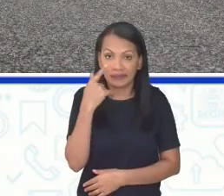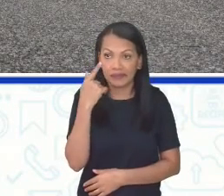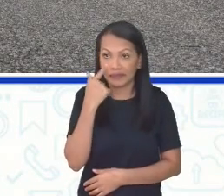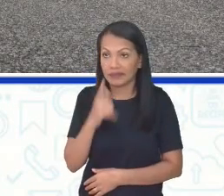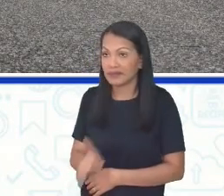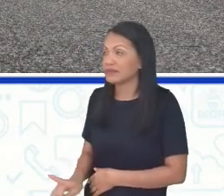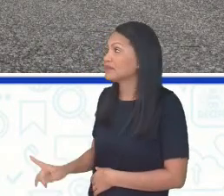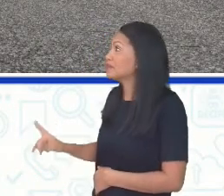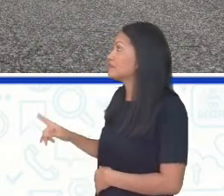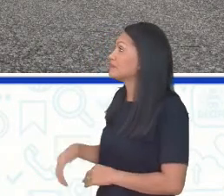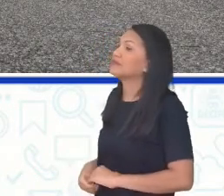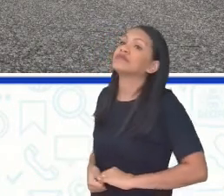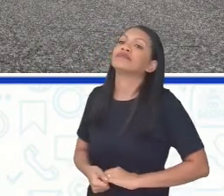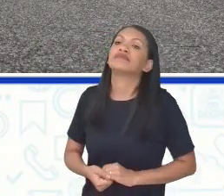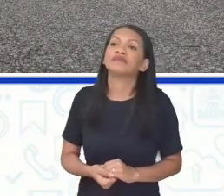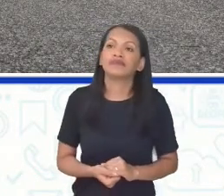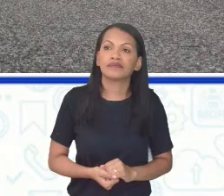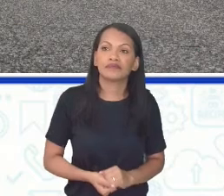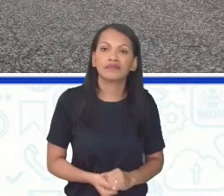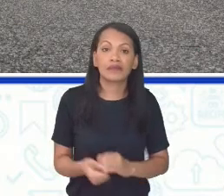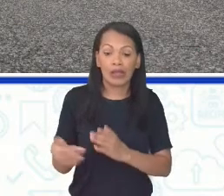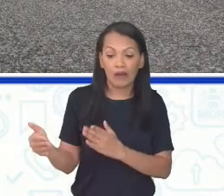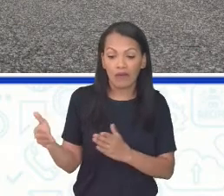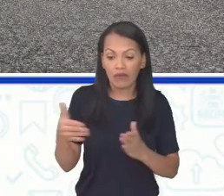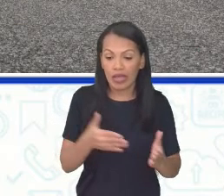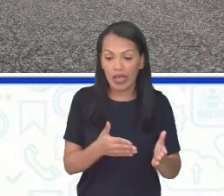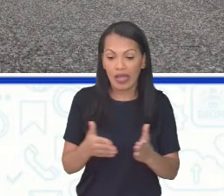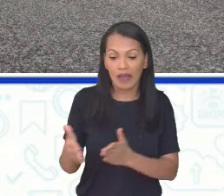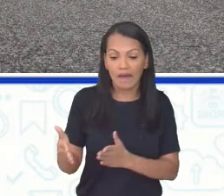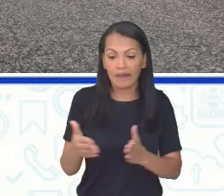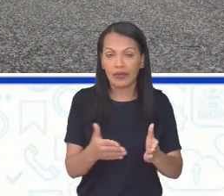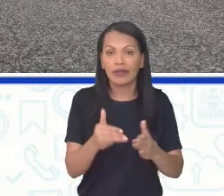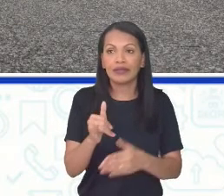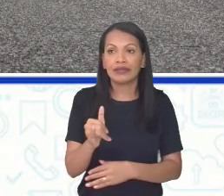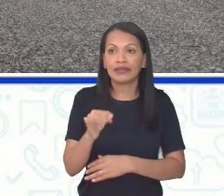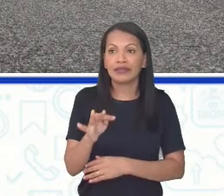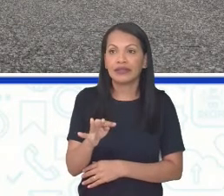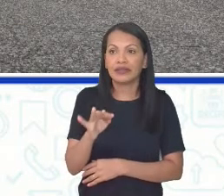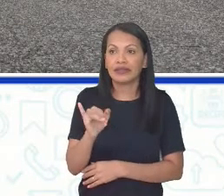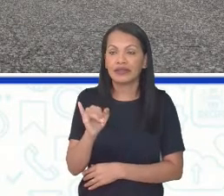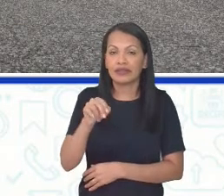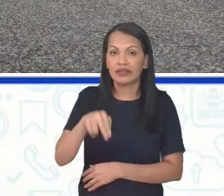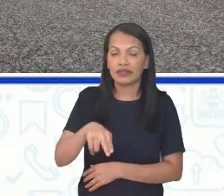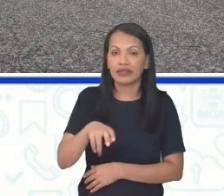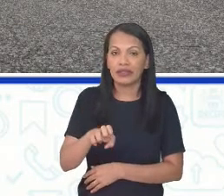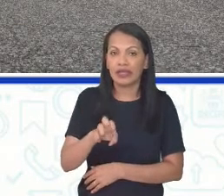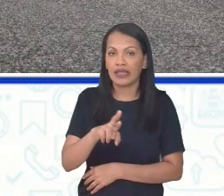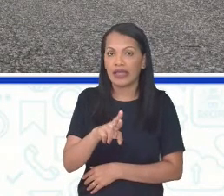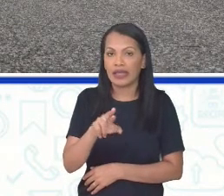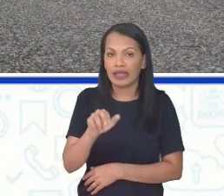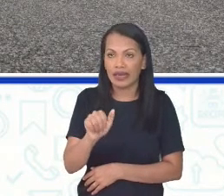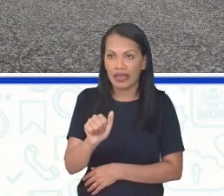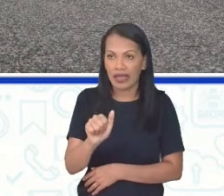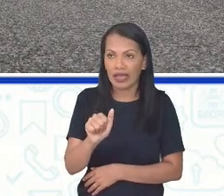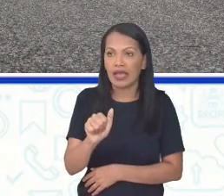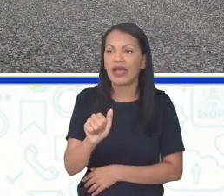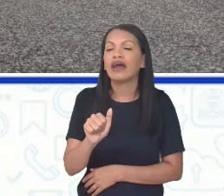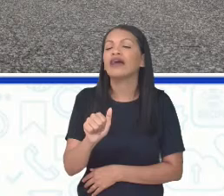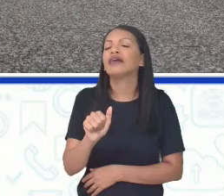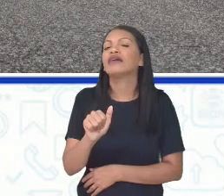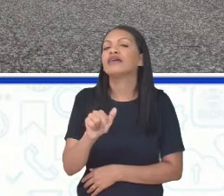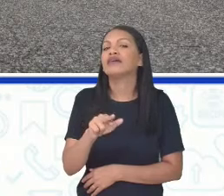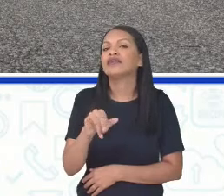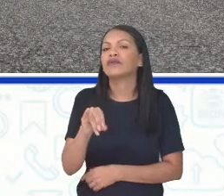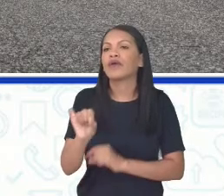aí, não é? Caminho, não é? Itinerário, não é? E já quando eu digo assim, eu caminho todas as manhãs,